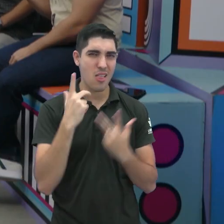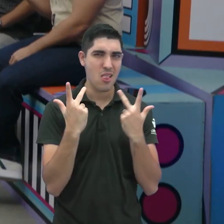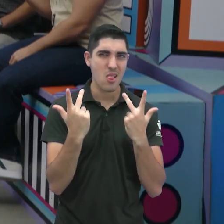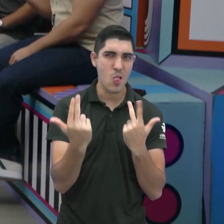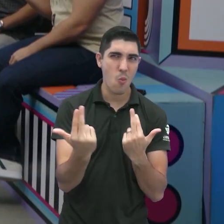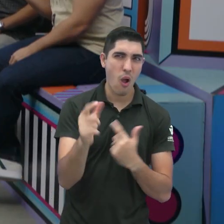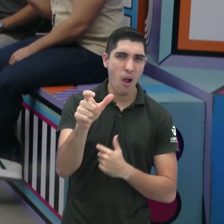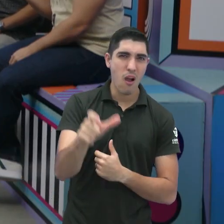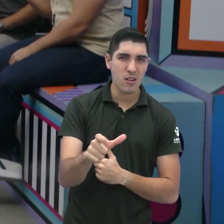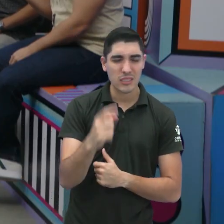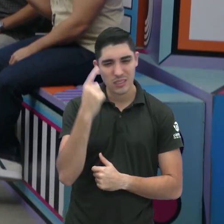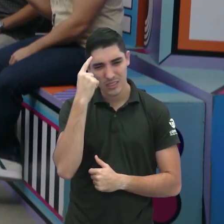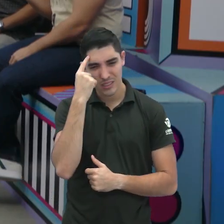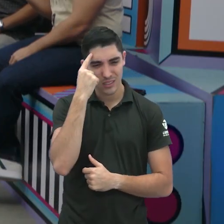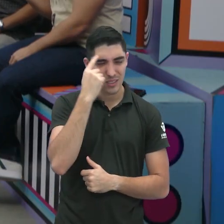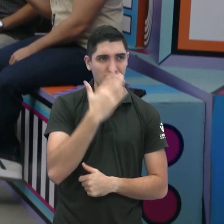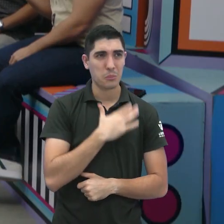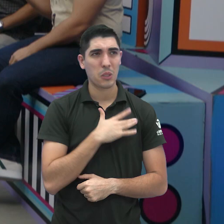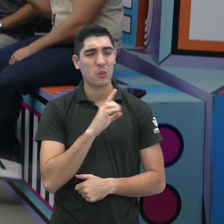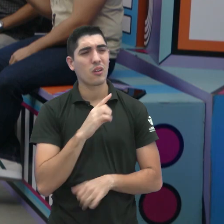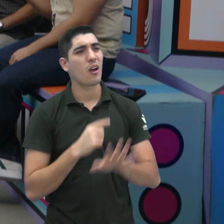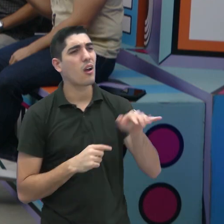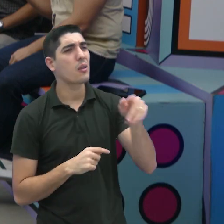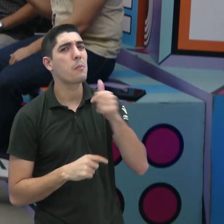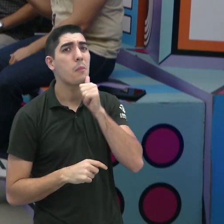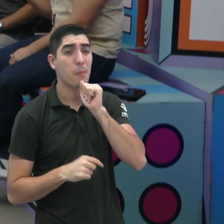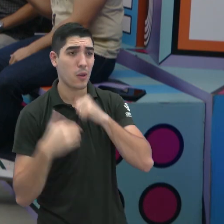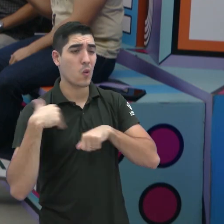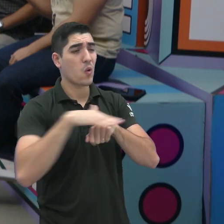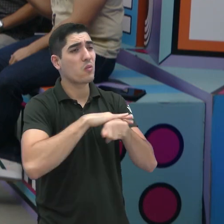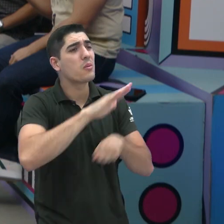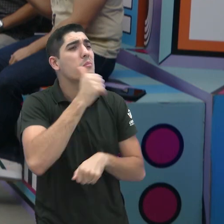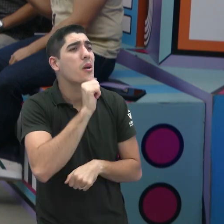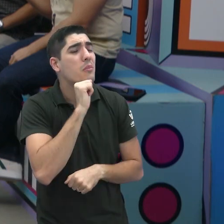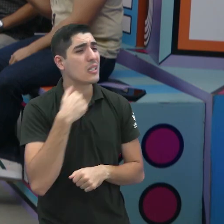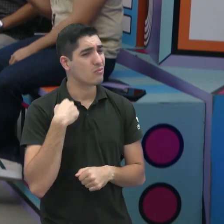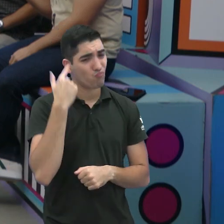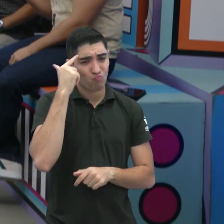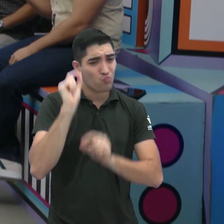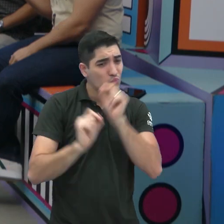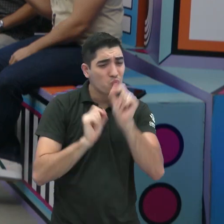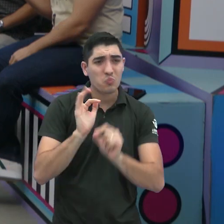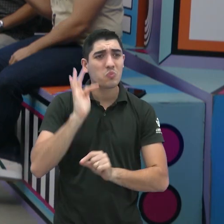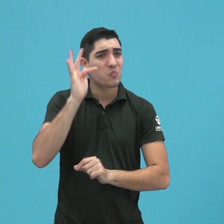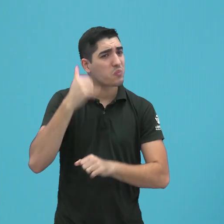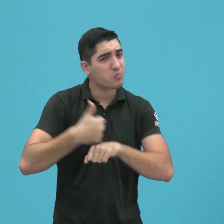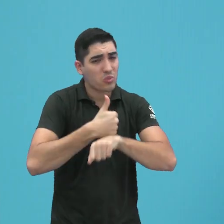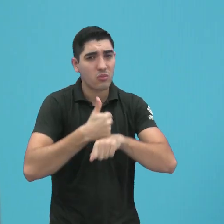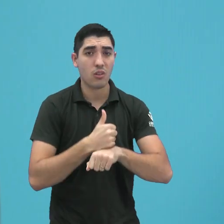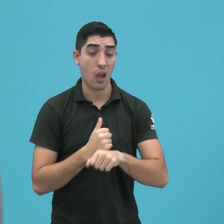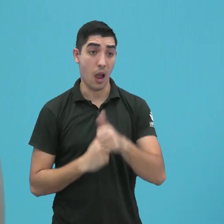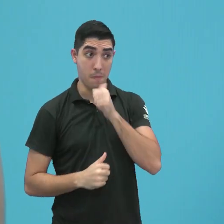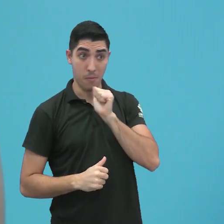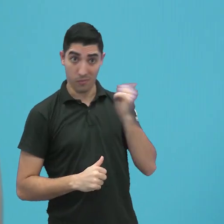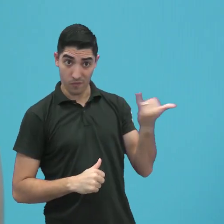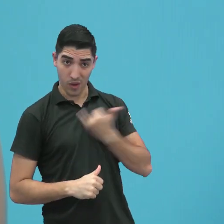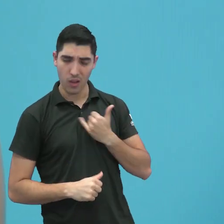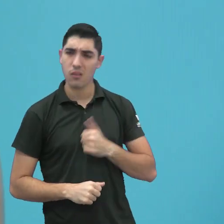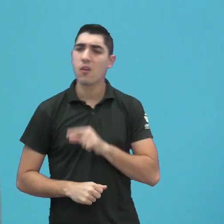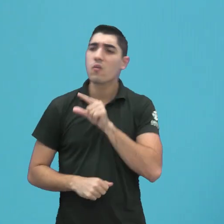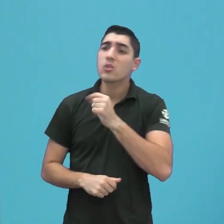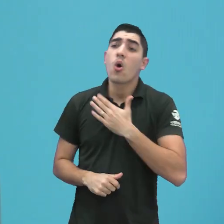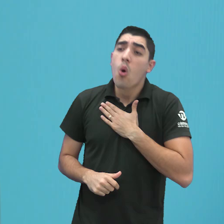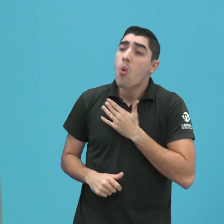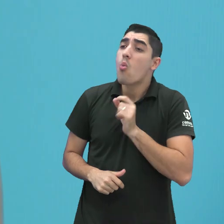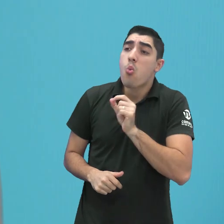E se eu fizesse direito? Meu Deus, e eu falava com a minha mãe, o que eu quero, mãe, o que eu quero. Daí ela falava, vê o que você gosta,